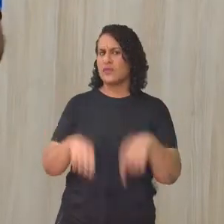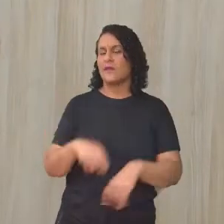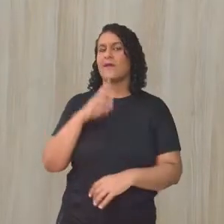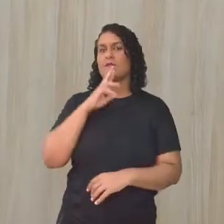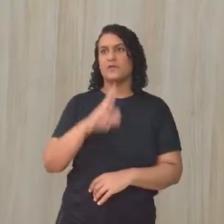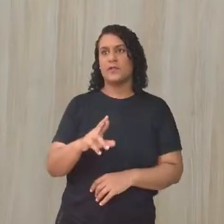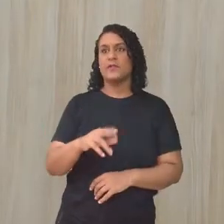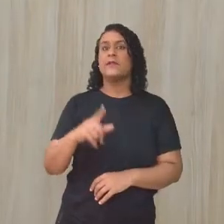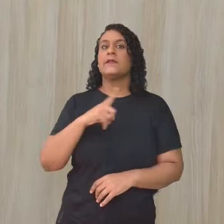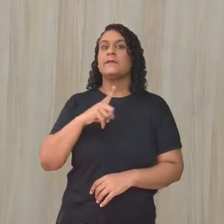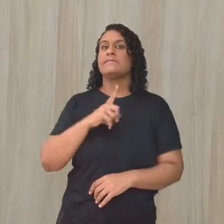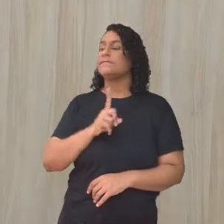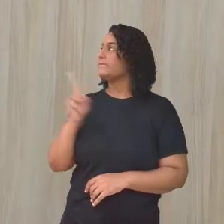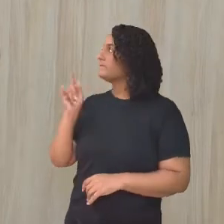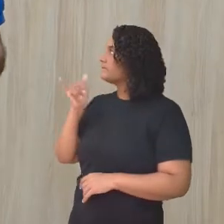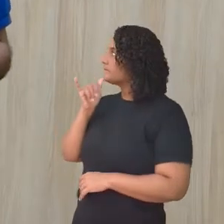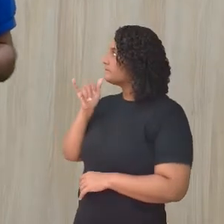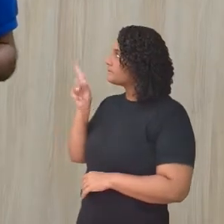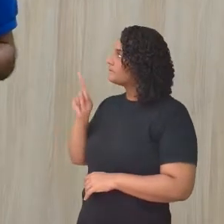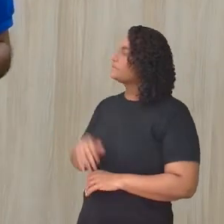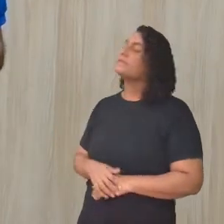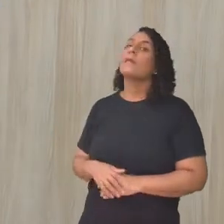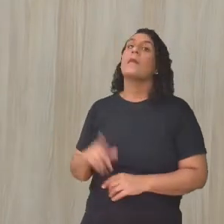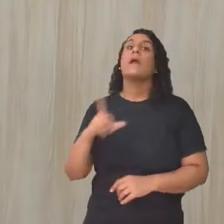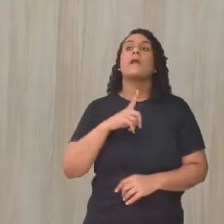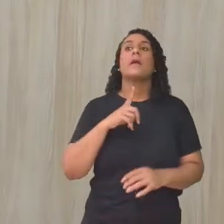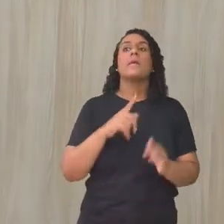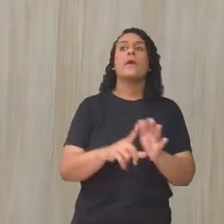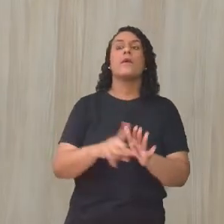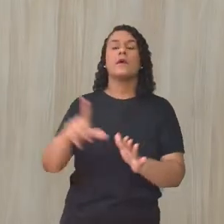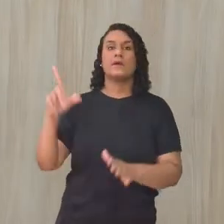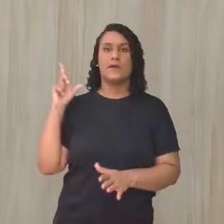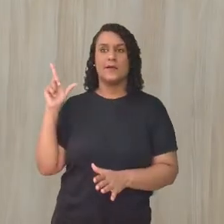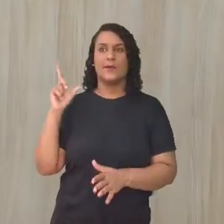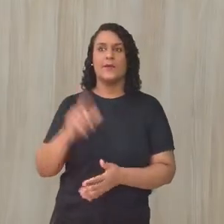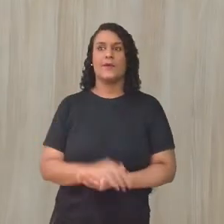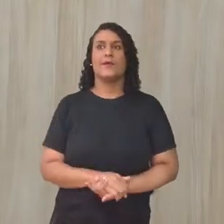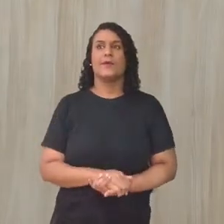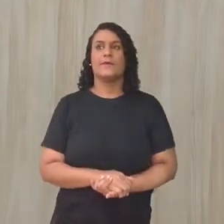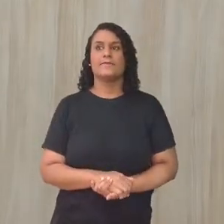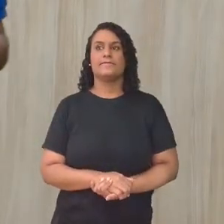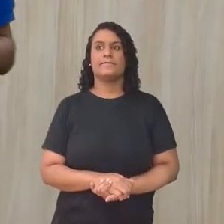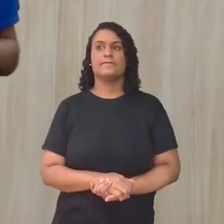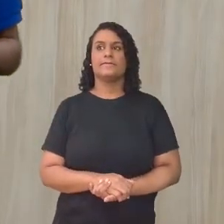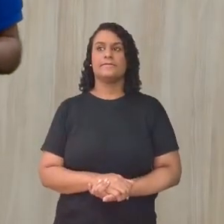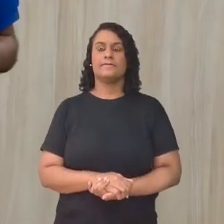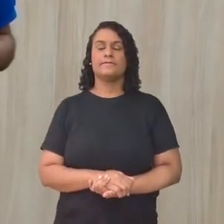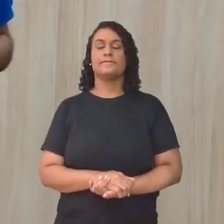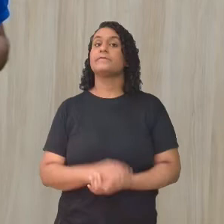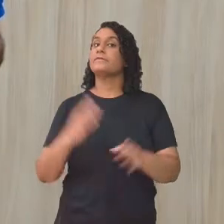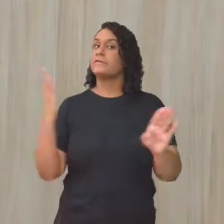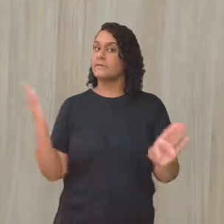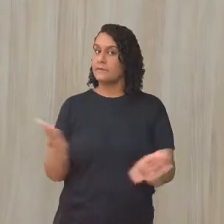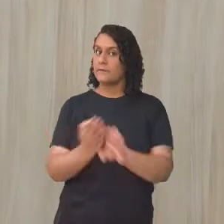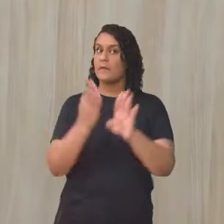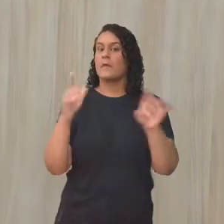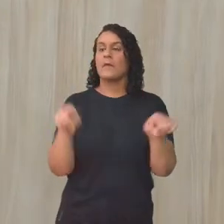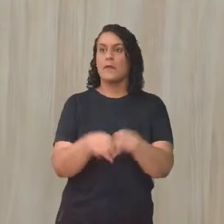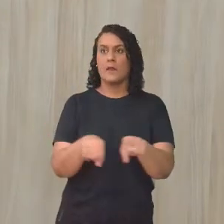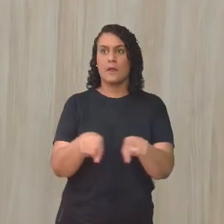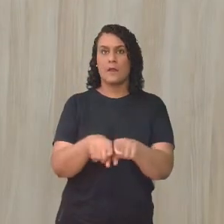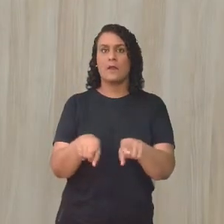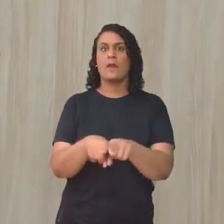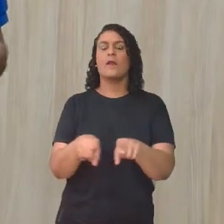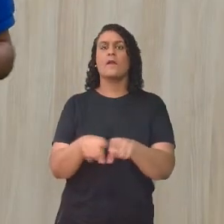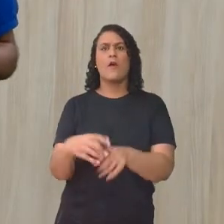esse exemplo e tem um anterior, deixa eu voltar aqui para vocês verem, que a gente descobriu também na moto